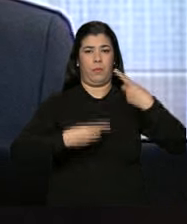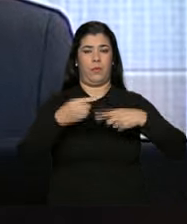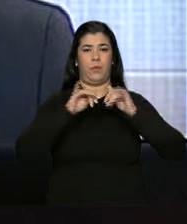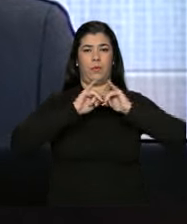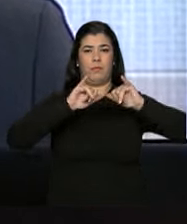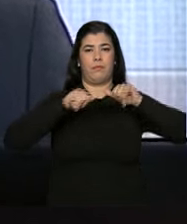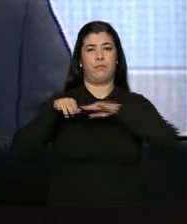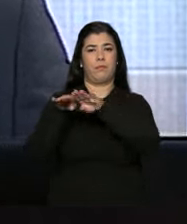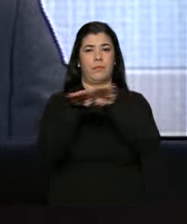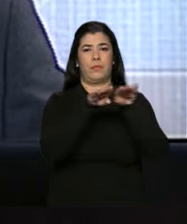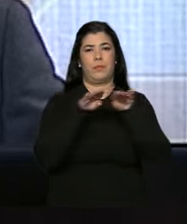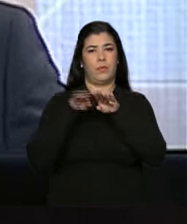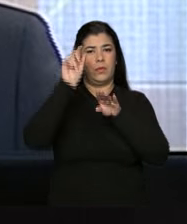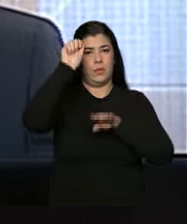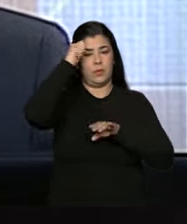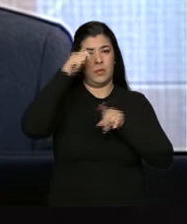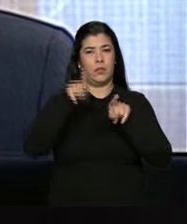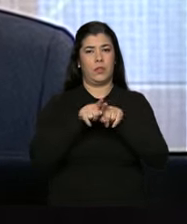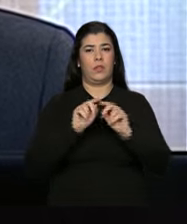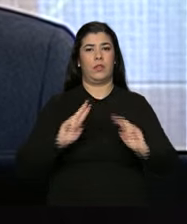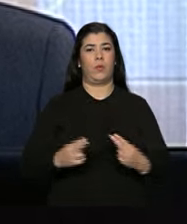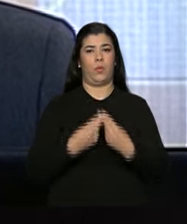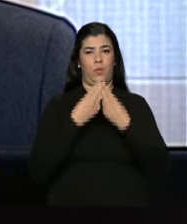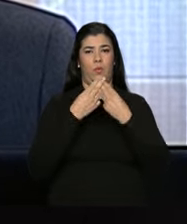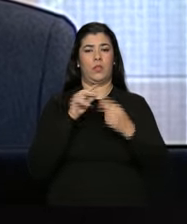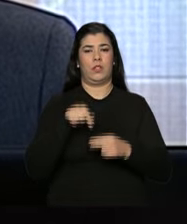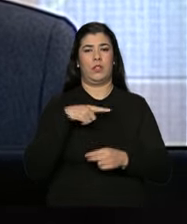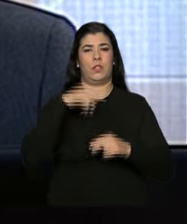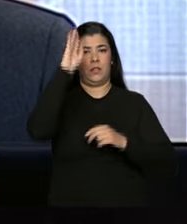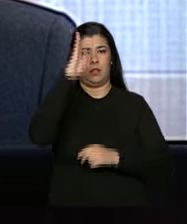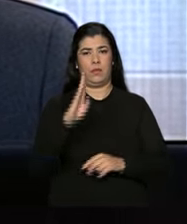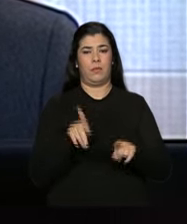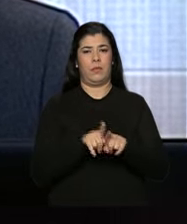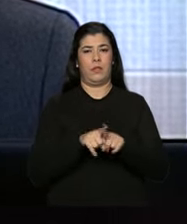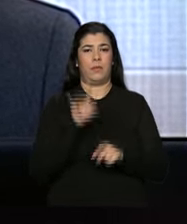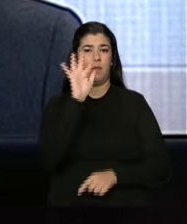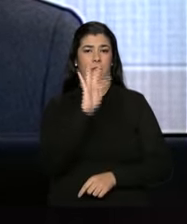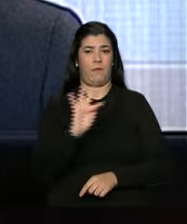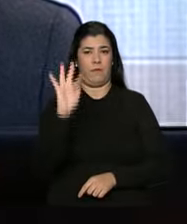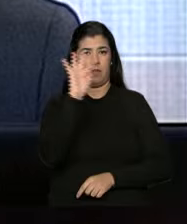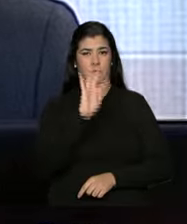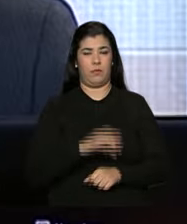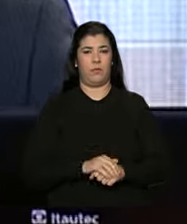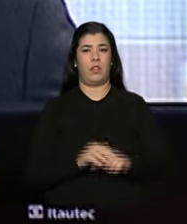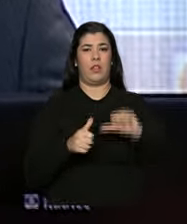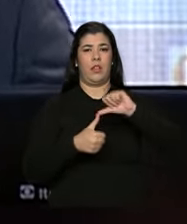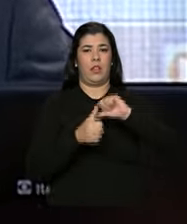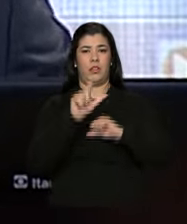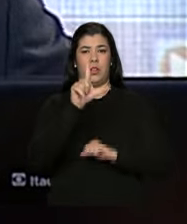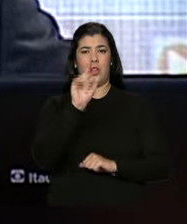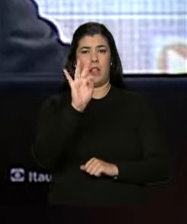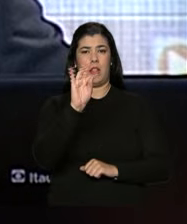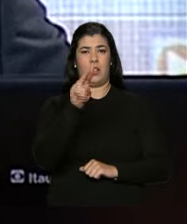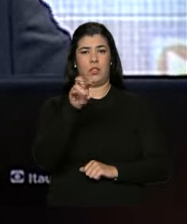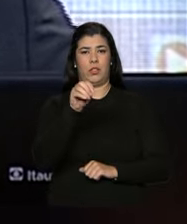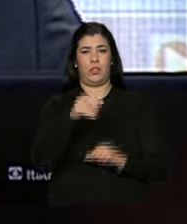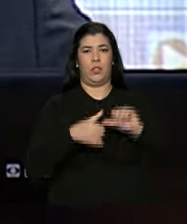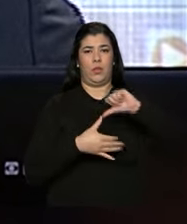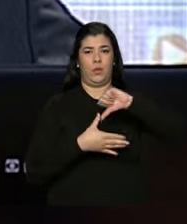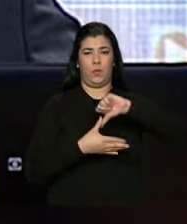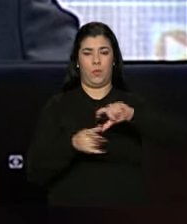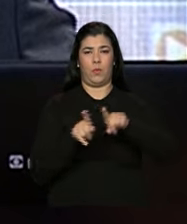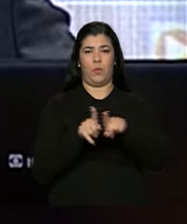Promoção da Igualdade Racial, UNESCO no Brasil e Faculdade Latino-Americana de Ciências Sociais.